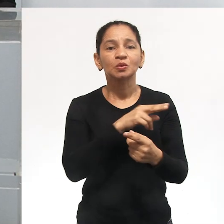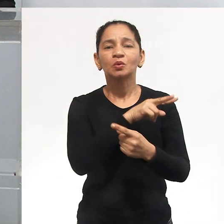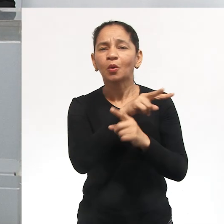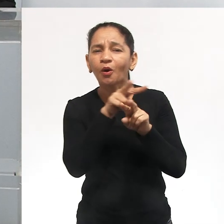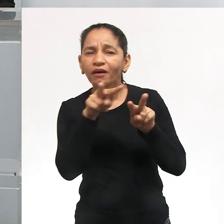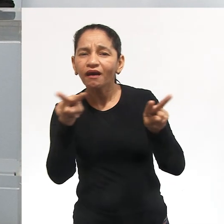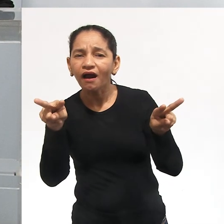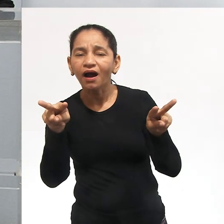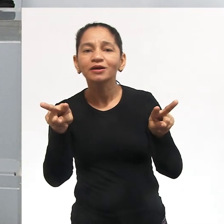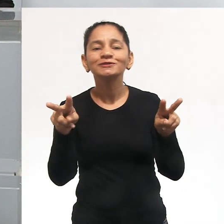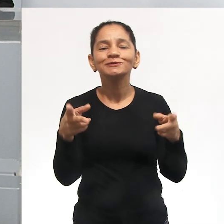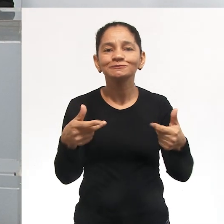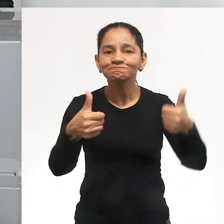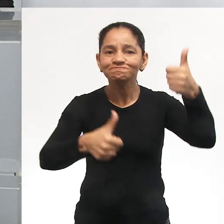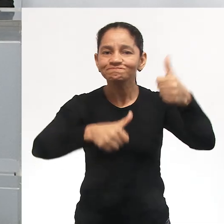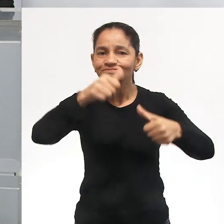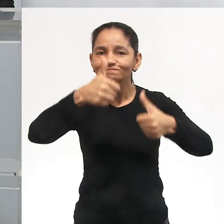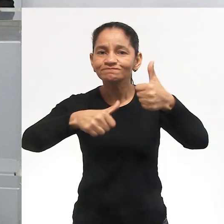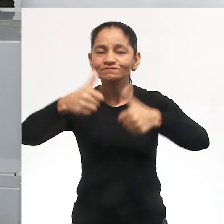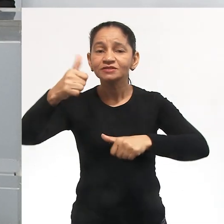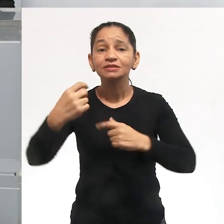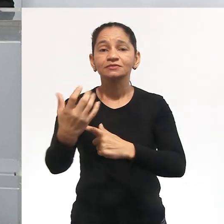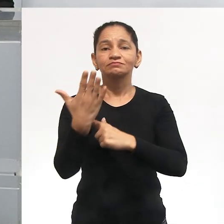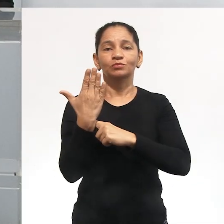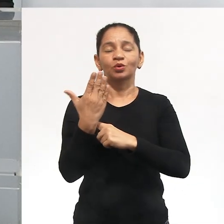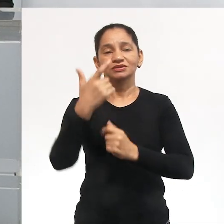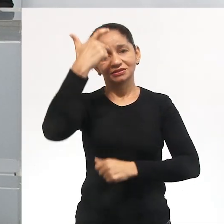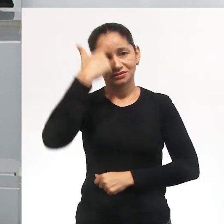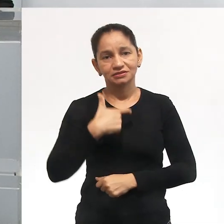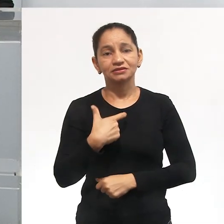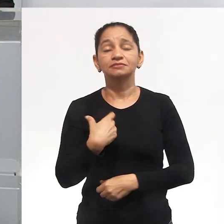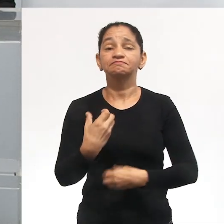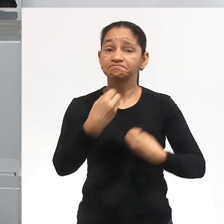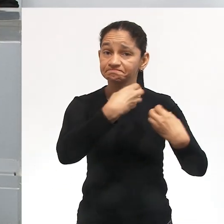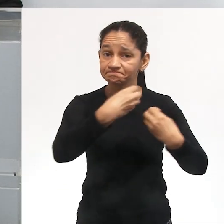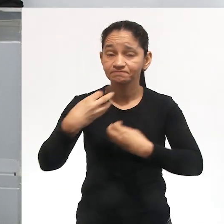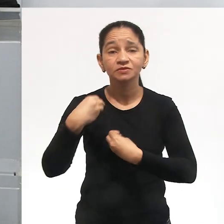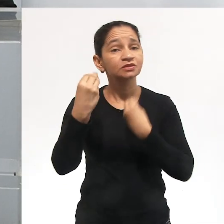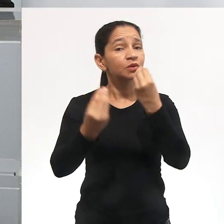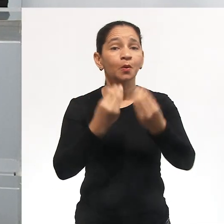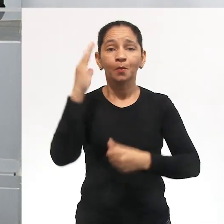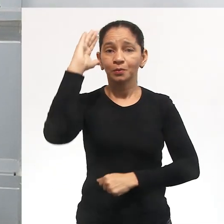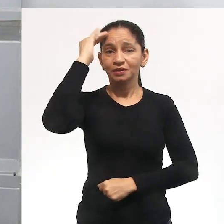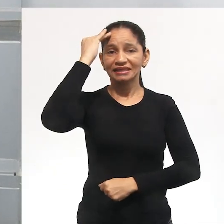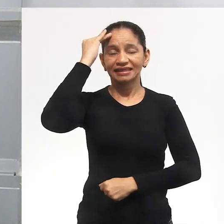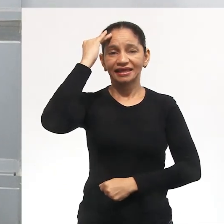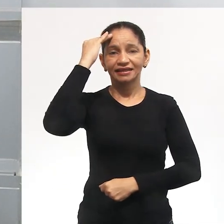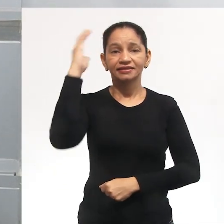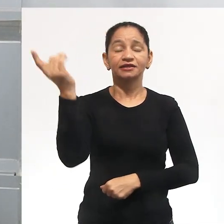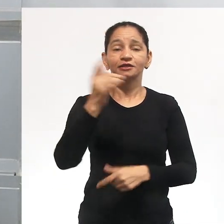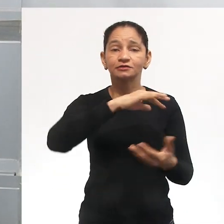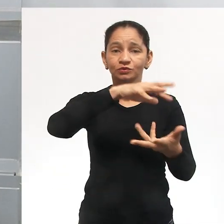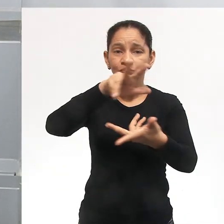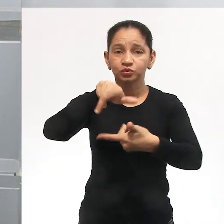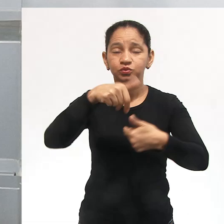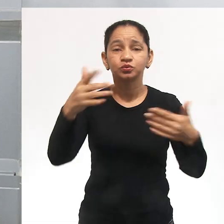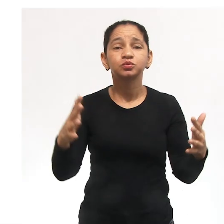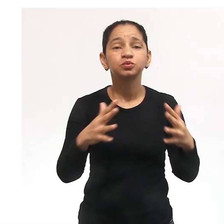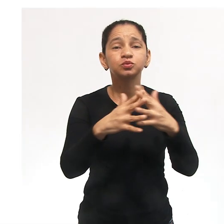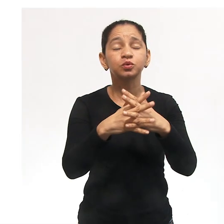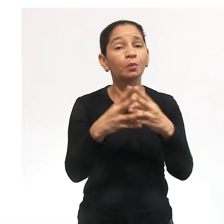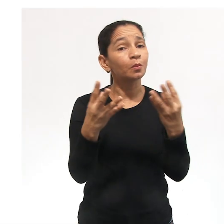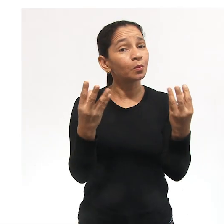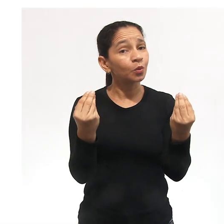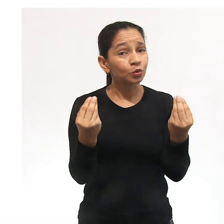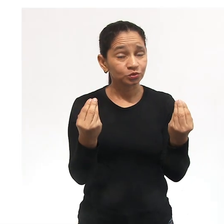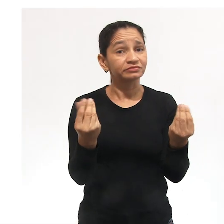que abordar, tem que entender e, de alguma forma, nos ensina, né, como entender esse tipo de universo complexo. E